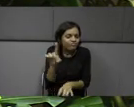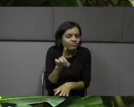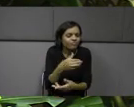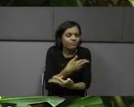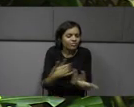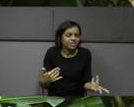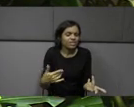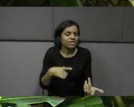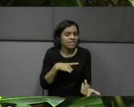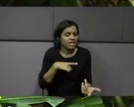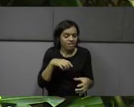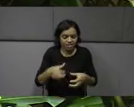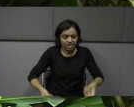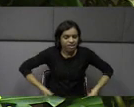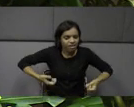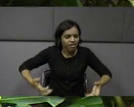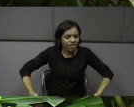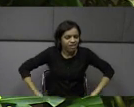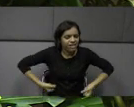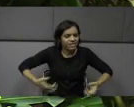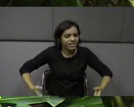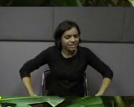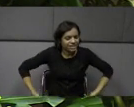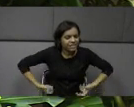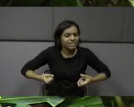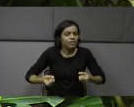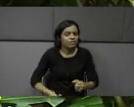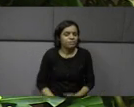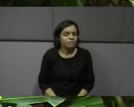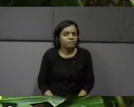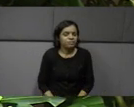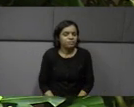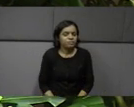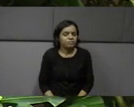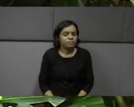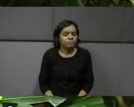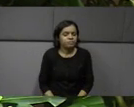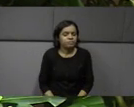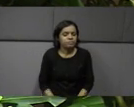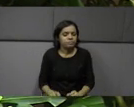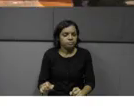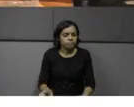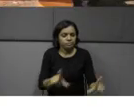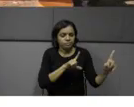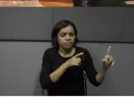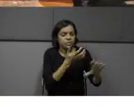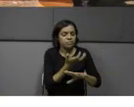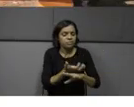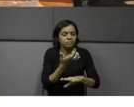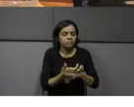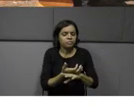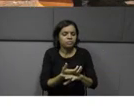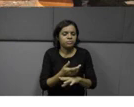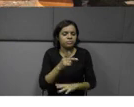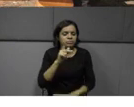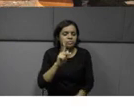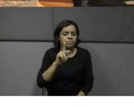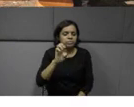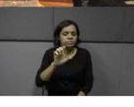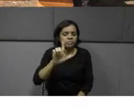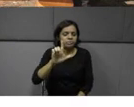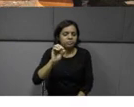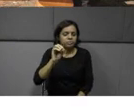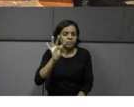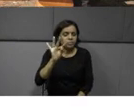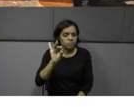na altura de um cadeirante né aqui é uma praça em pelotas fizeram sua bile ário que